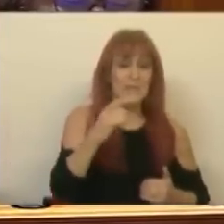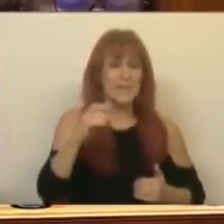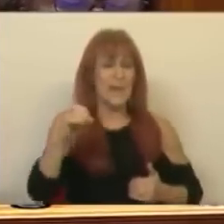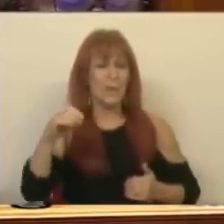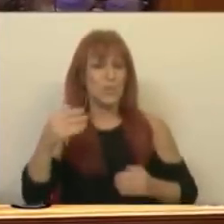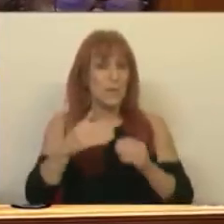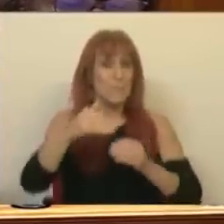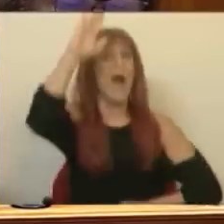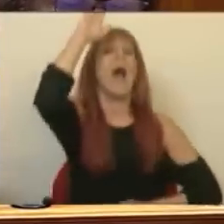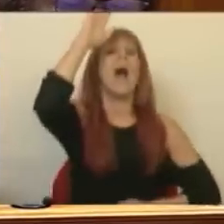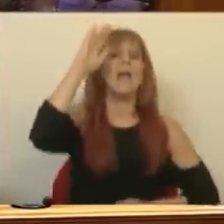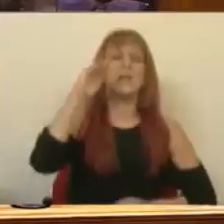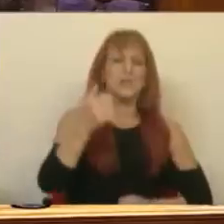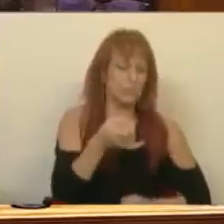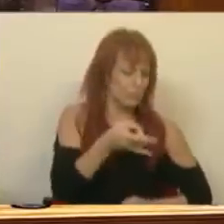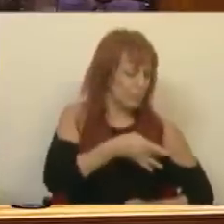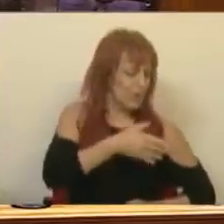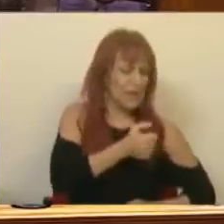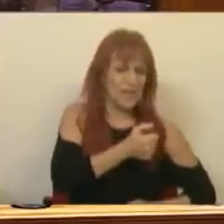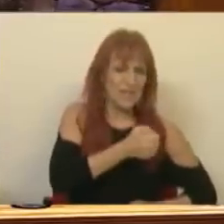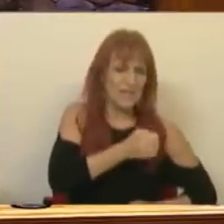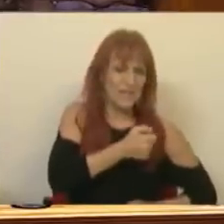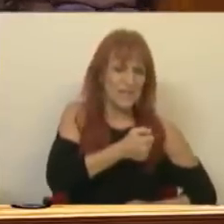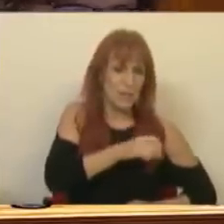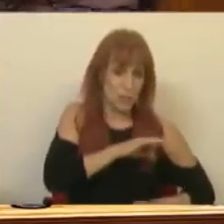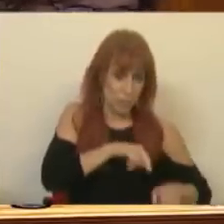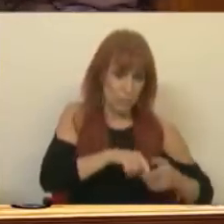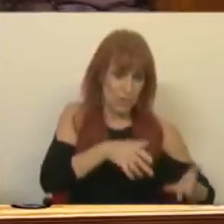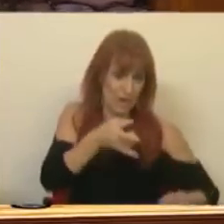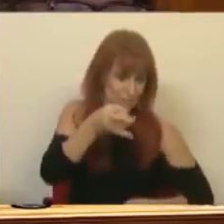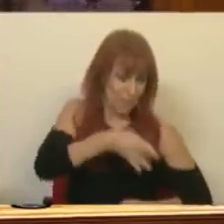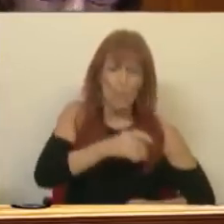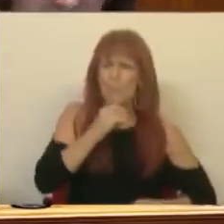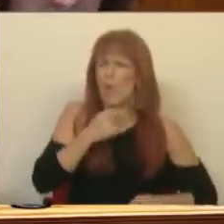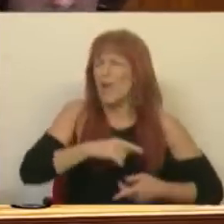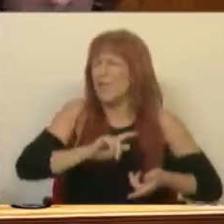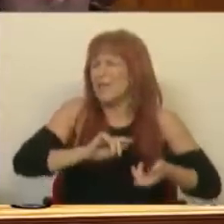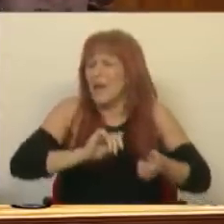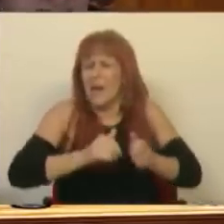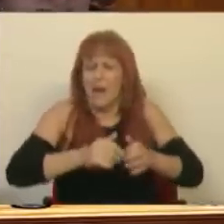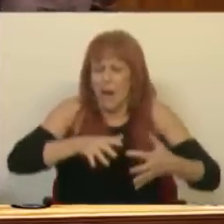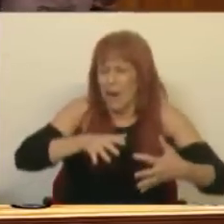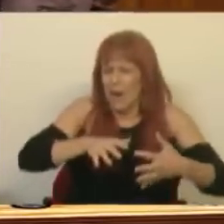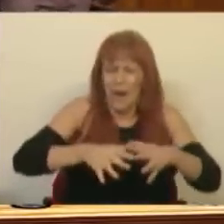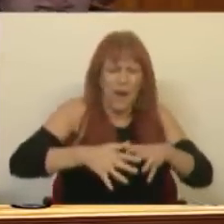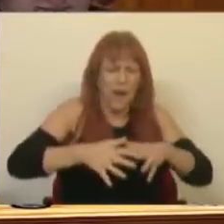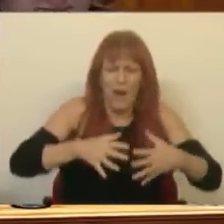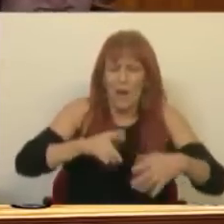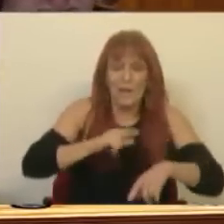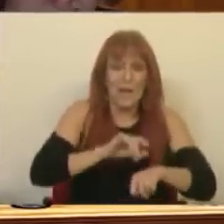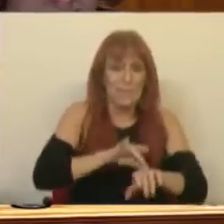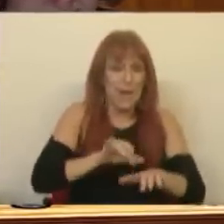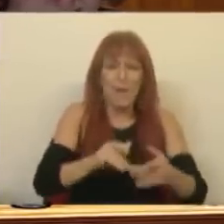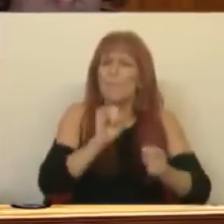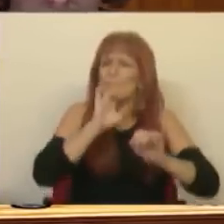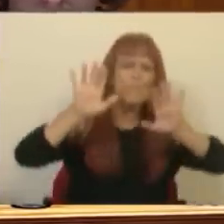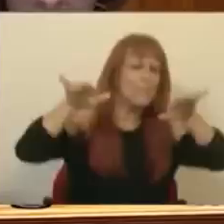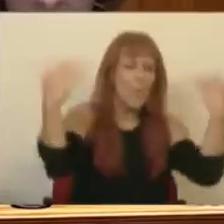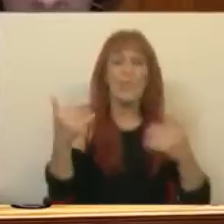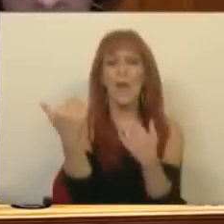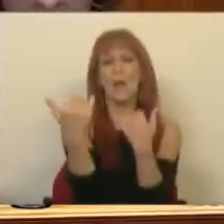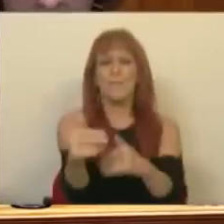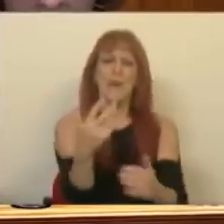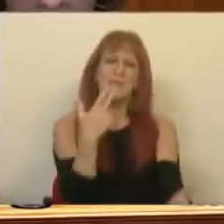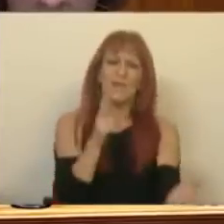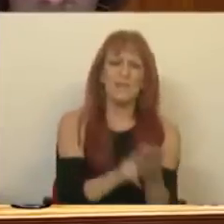€ é mais do que 505 senhor deputados pode torcer o que quiser como já torceu durante a pandemia mas há